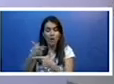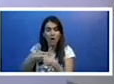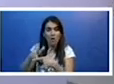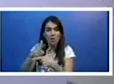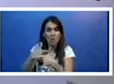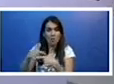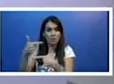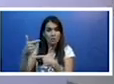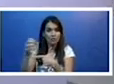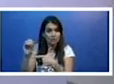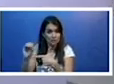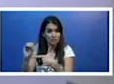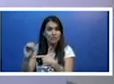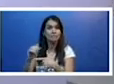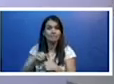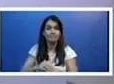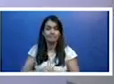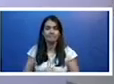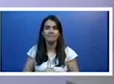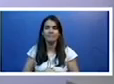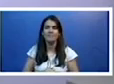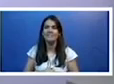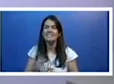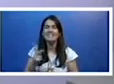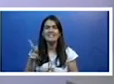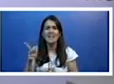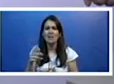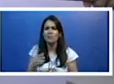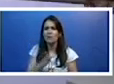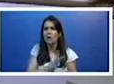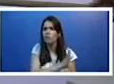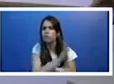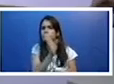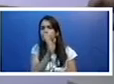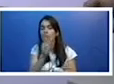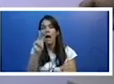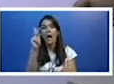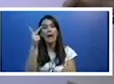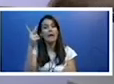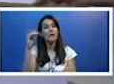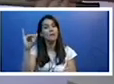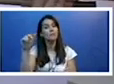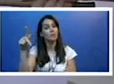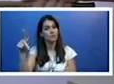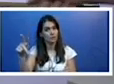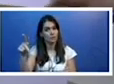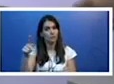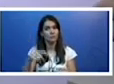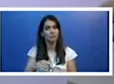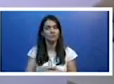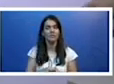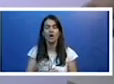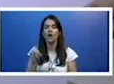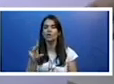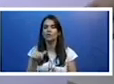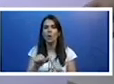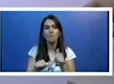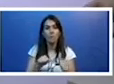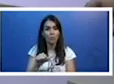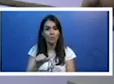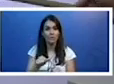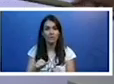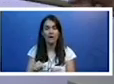hipotenusa. A hipotenusa sempre vai ser hipotenusa. O que vai mudar o nome é o cateto adjacente ou o cateto